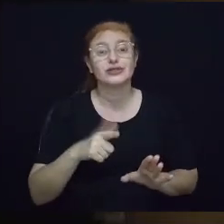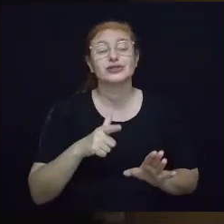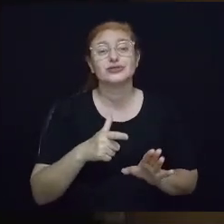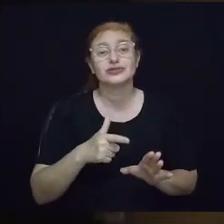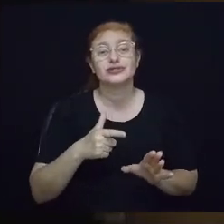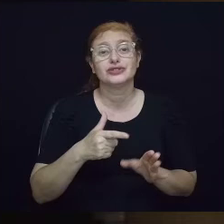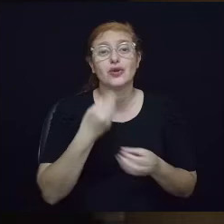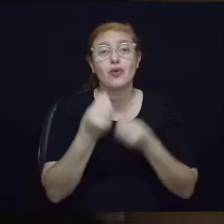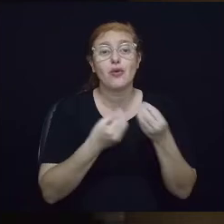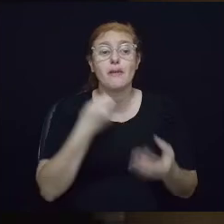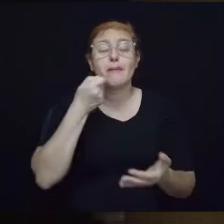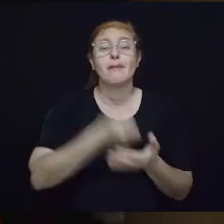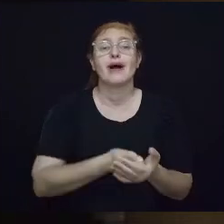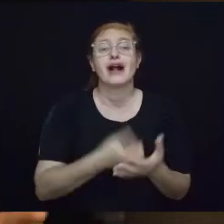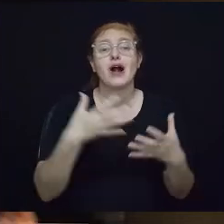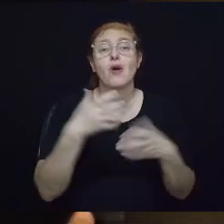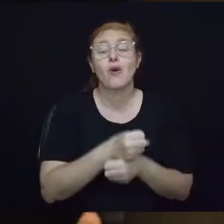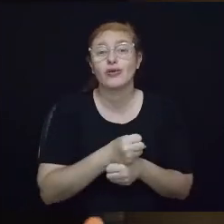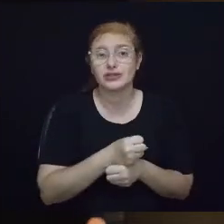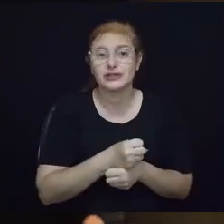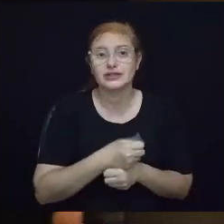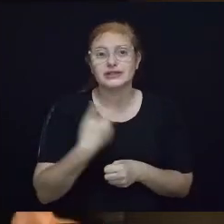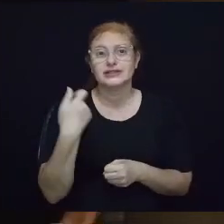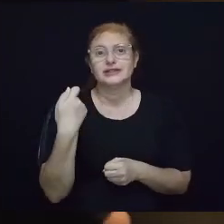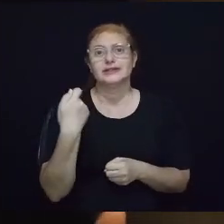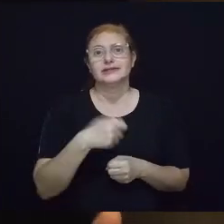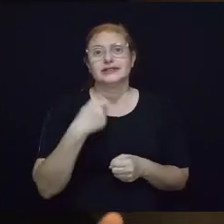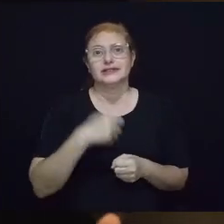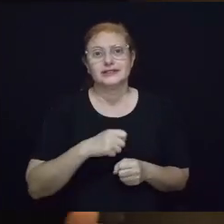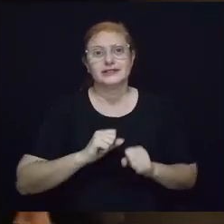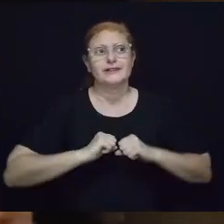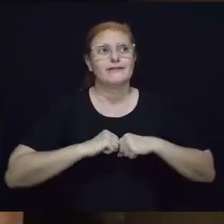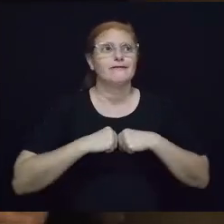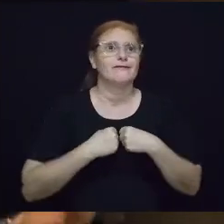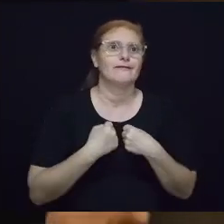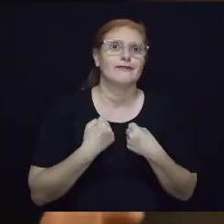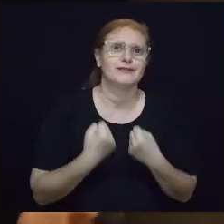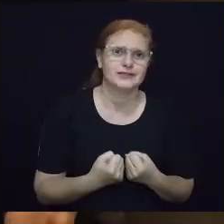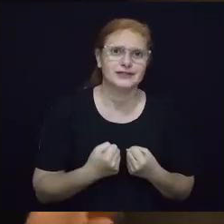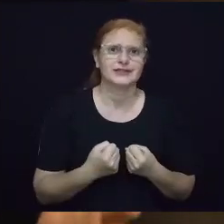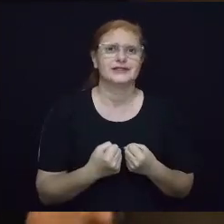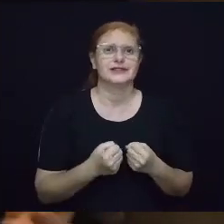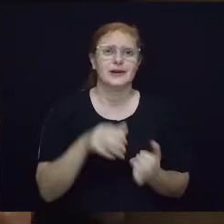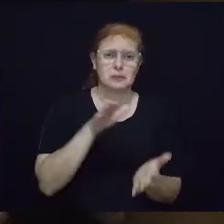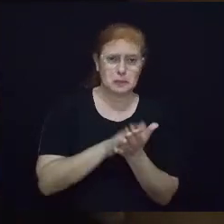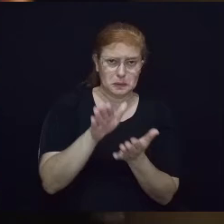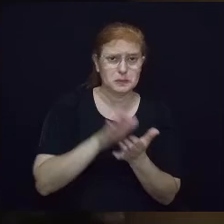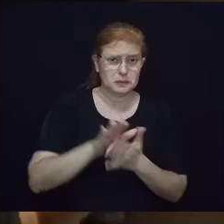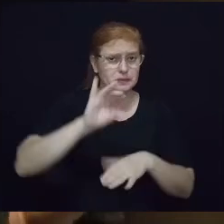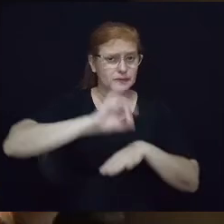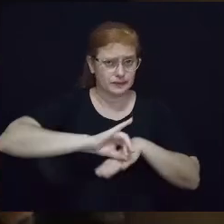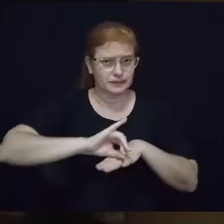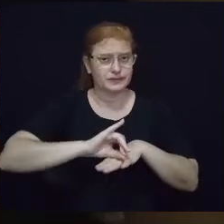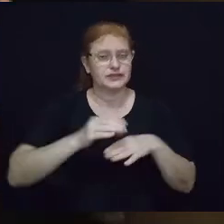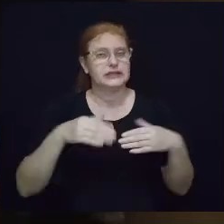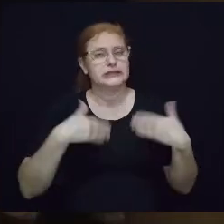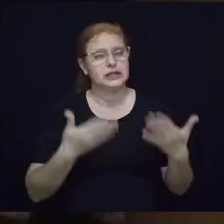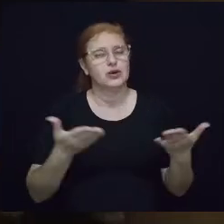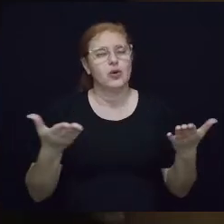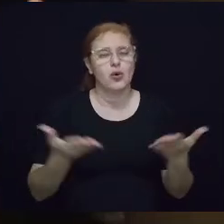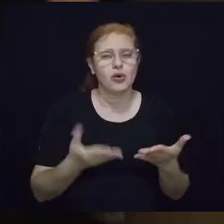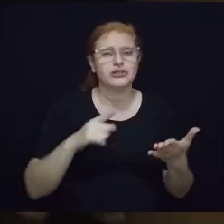isso, né? Então, às vezes, tu tinha que te forçar a produzir uma peça. Então, essa liberdade